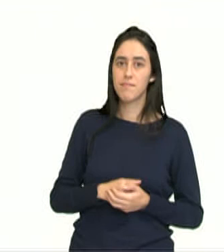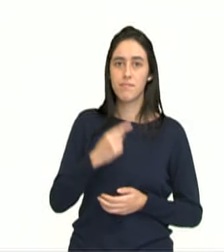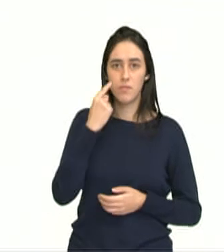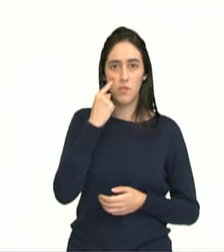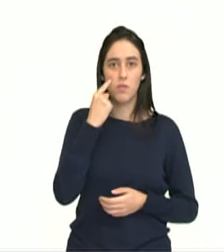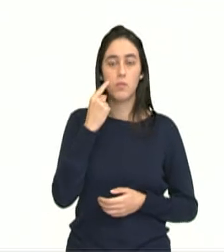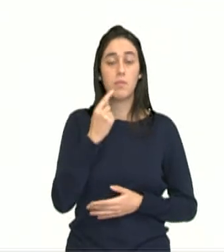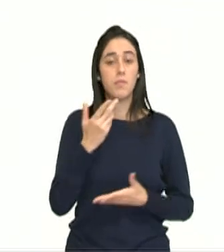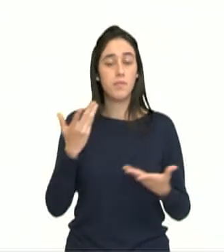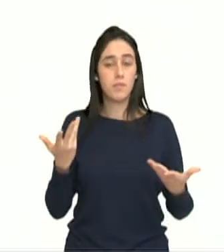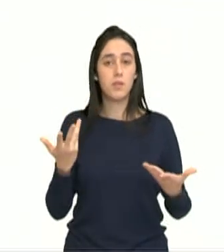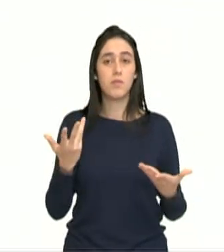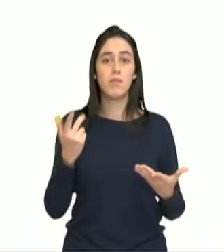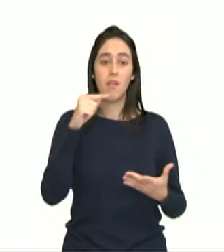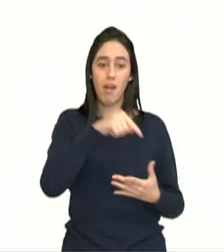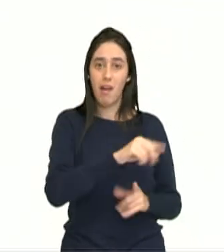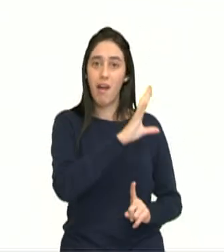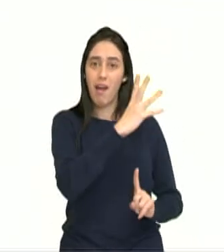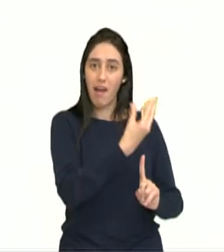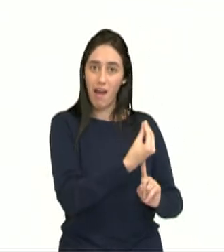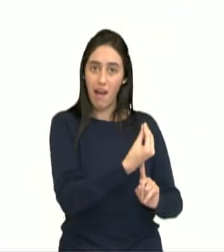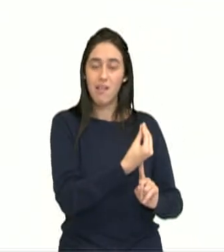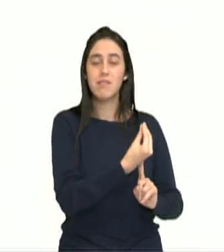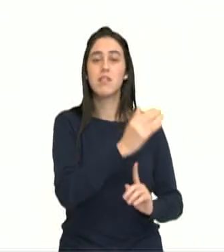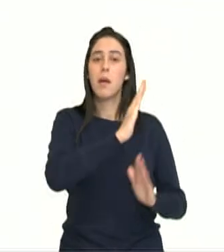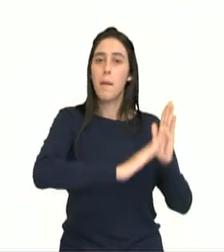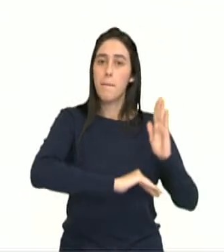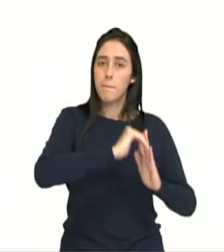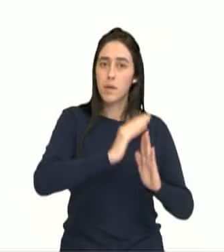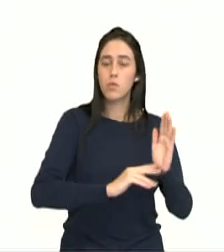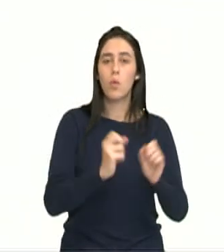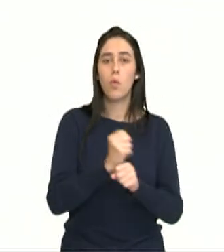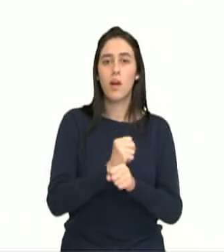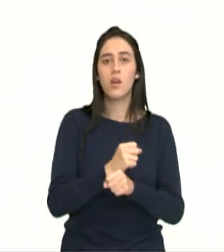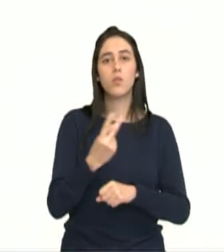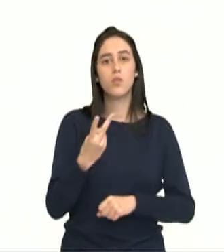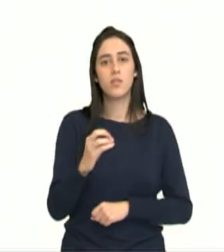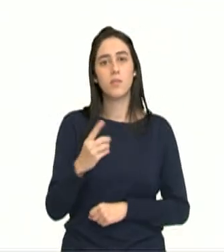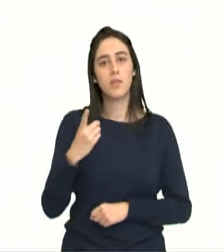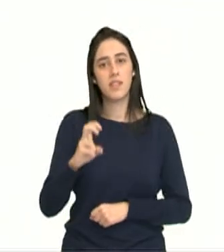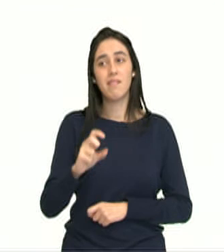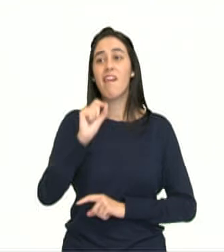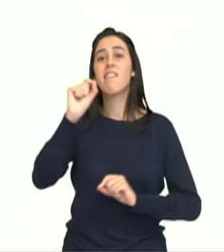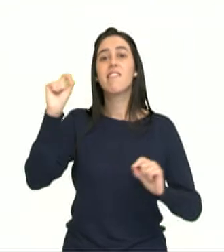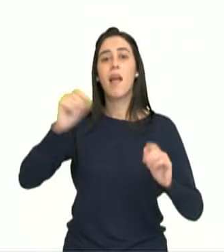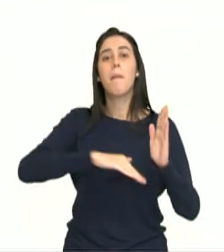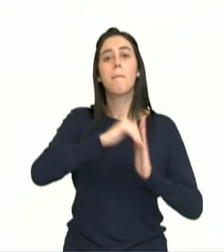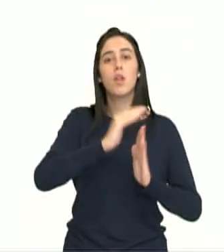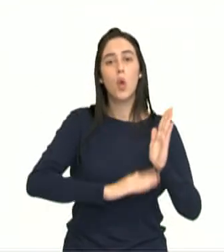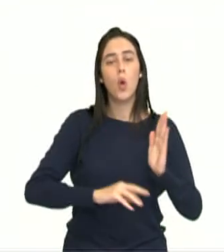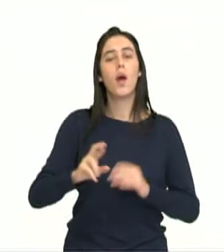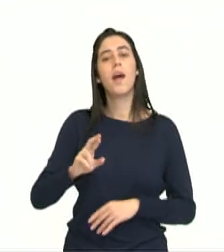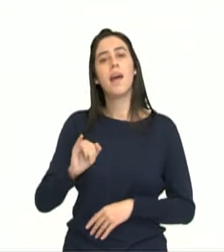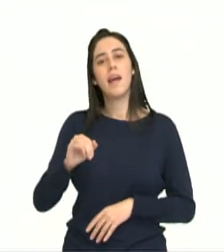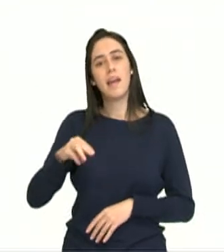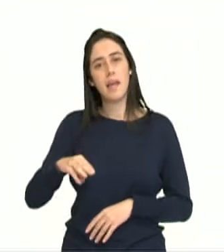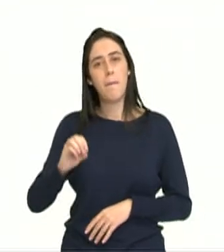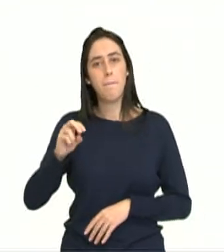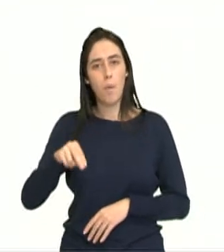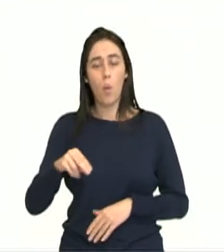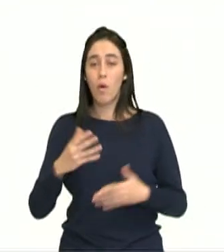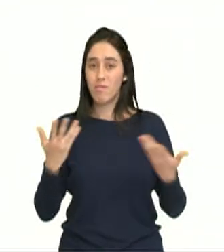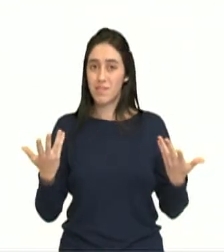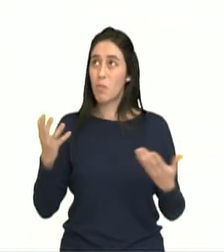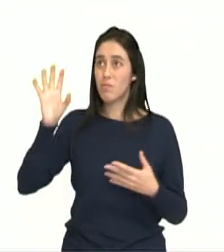Lua Diurna foi pintada em Minsk em 2015 por Rimon, tá? Perceba então, pessoal, que na estrutura da voz passiva